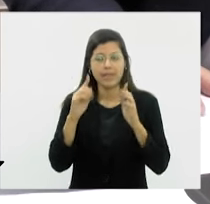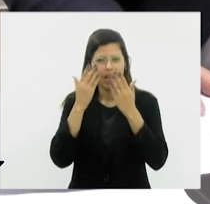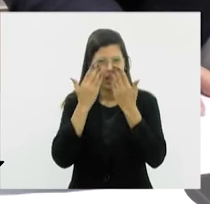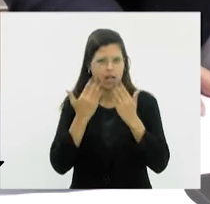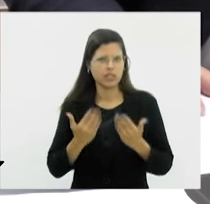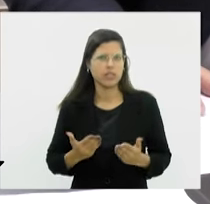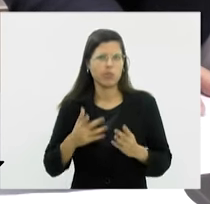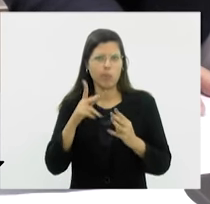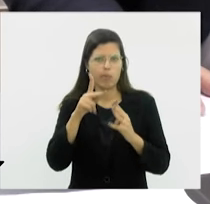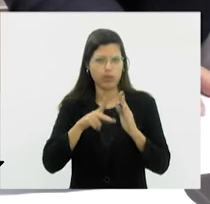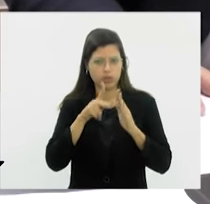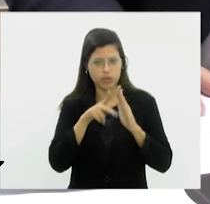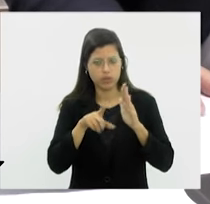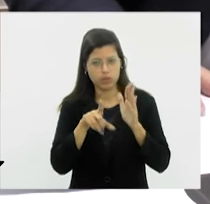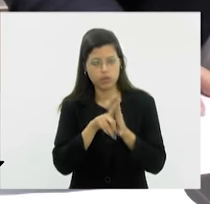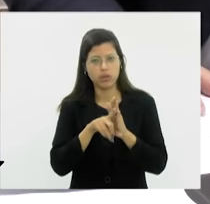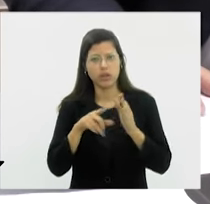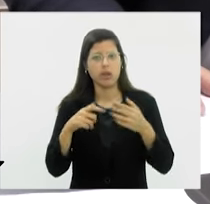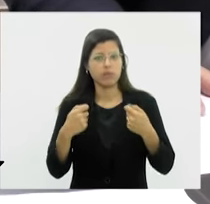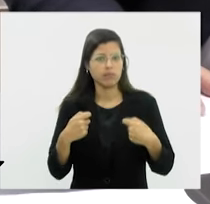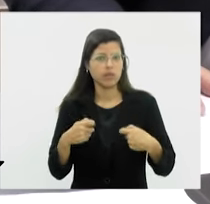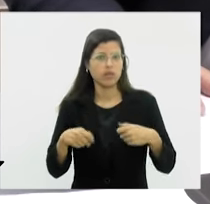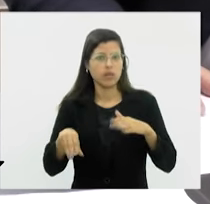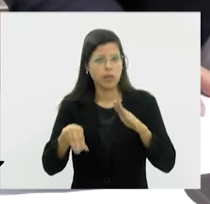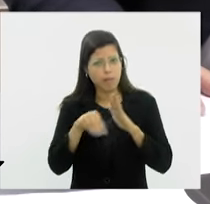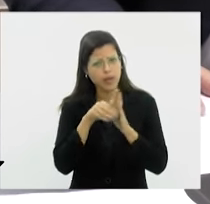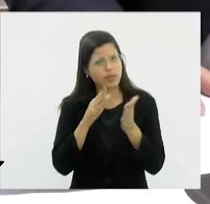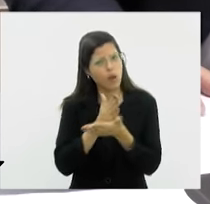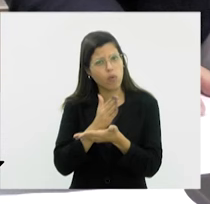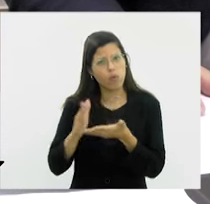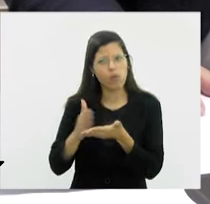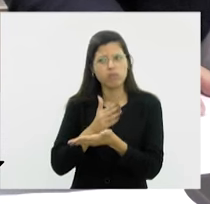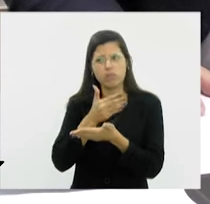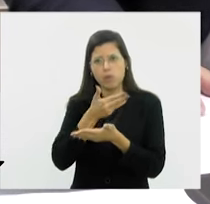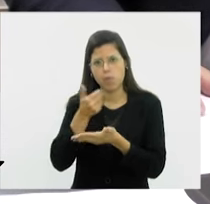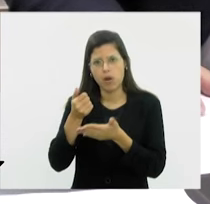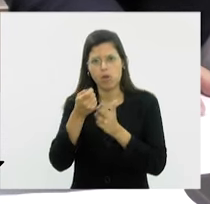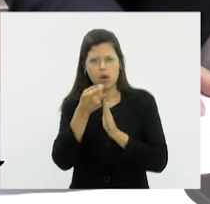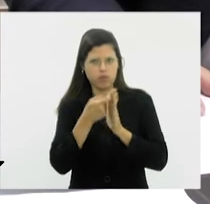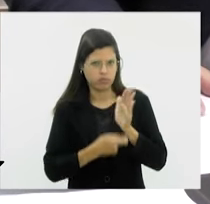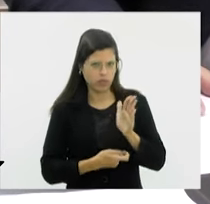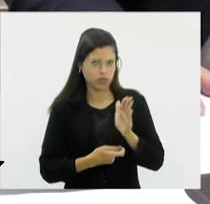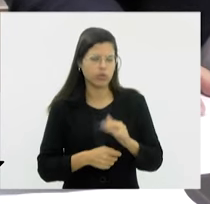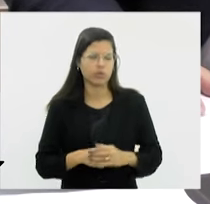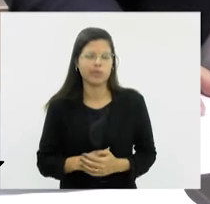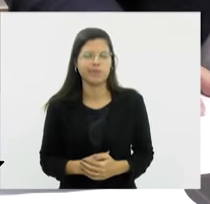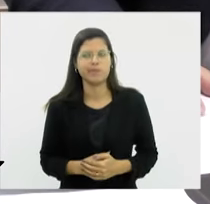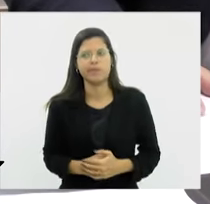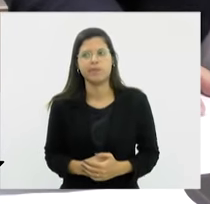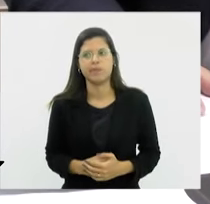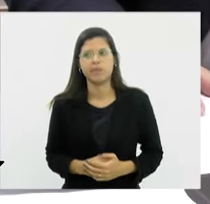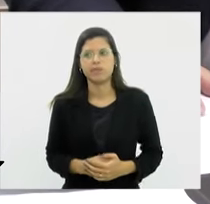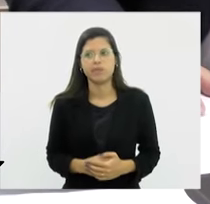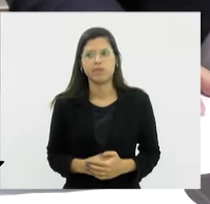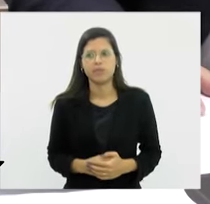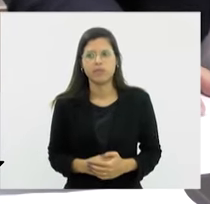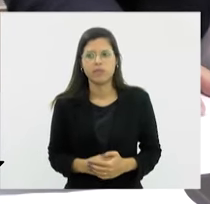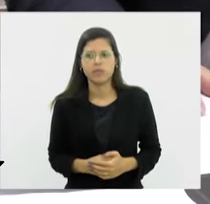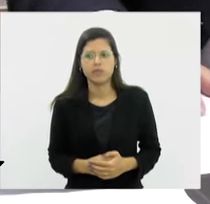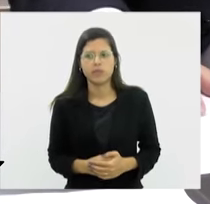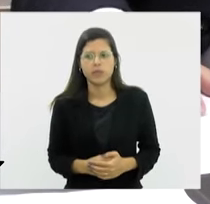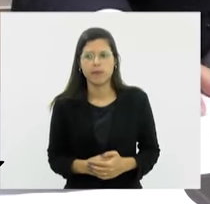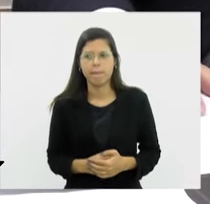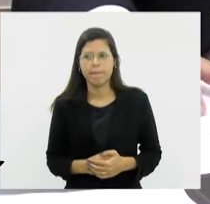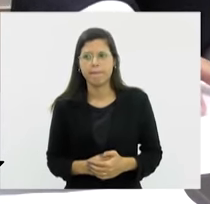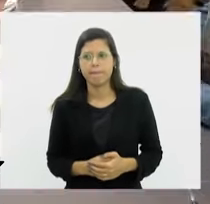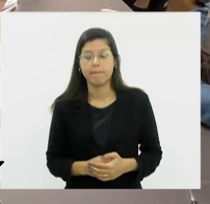ele também merece algumas emendas para aprimoramento do seu texto, né, e para acomodar essa questão